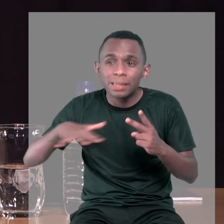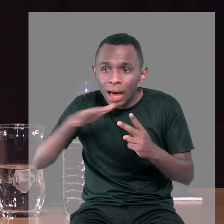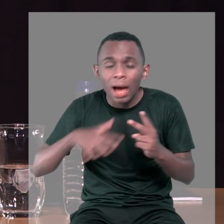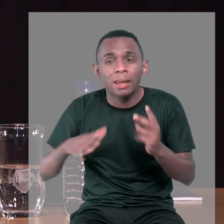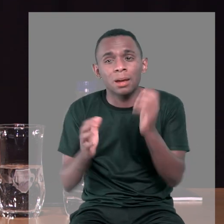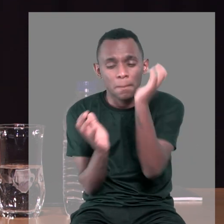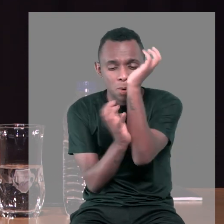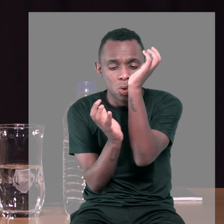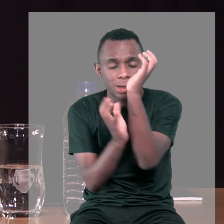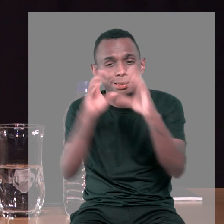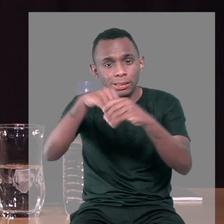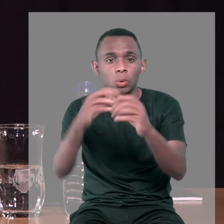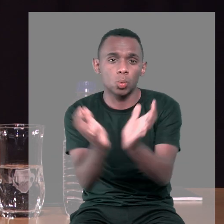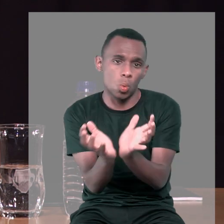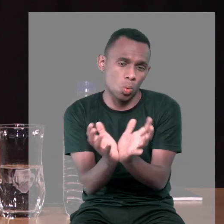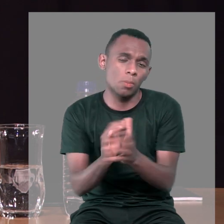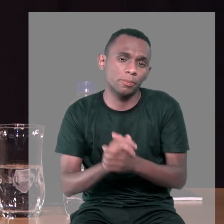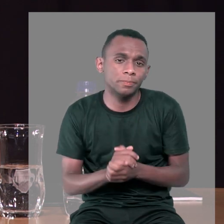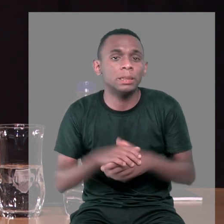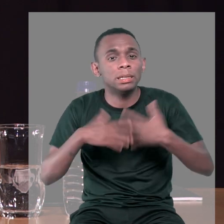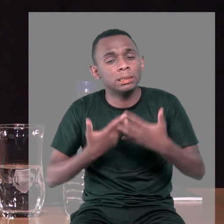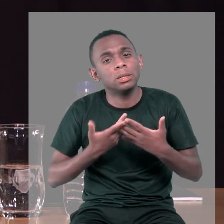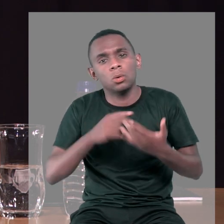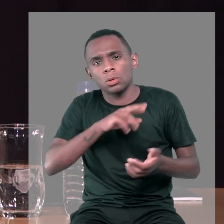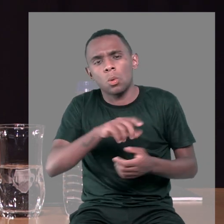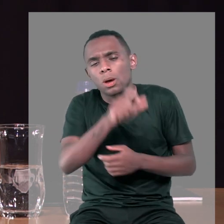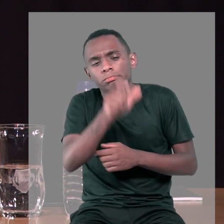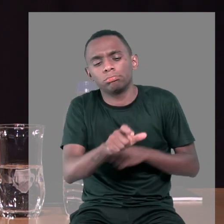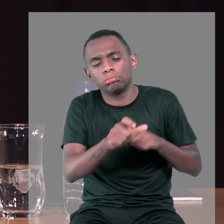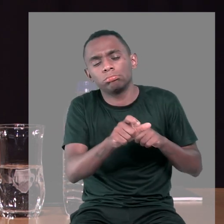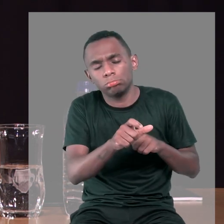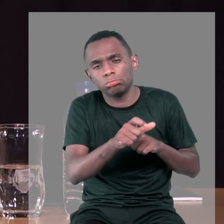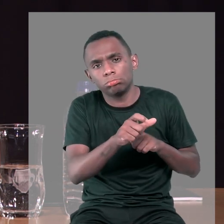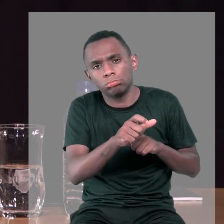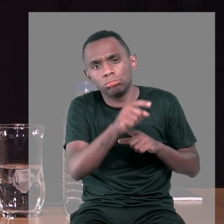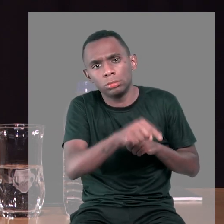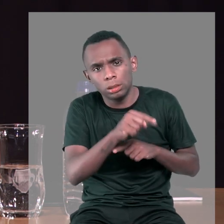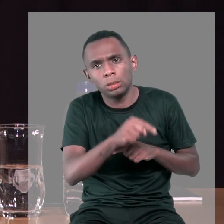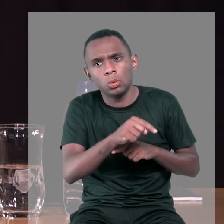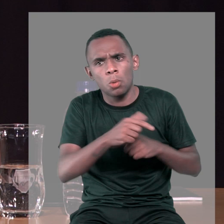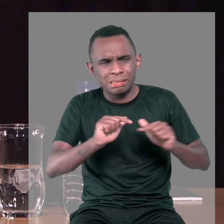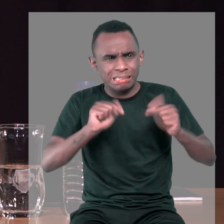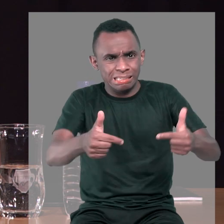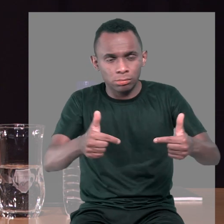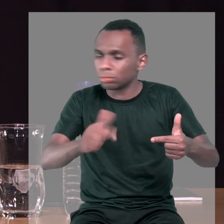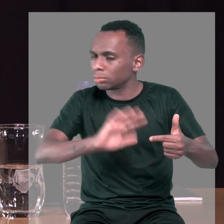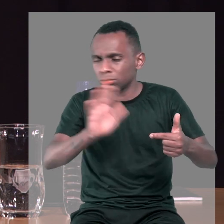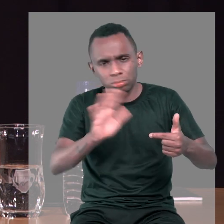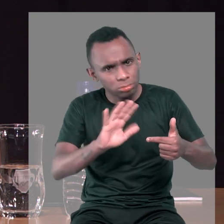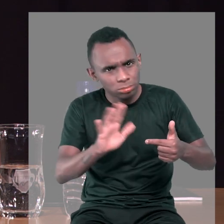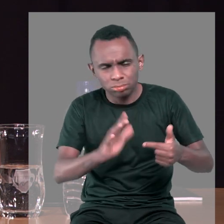ocupava diretamente das ações perpetradas pela SS. Mas ele